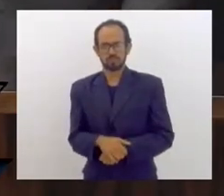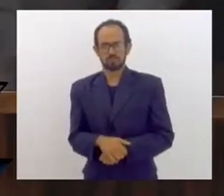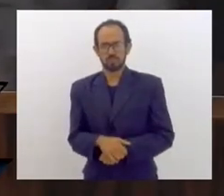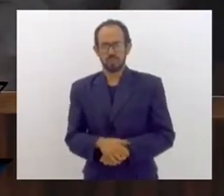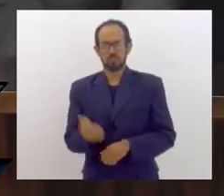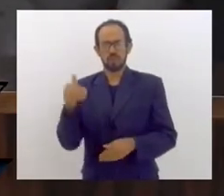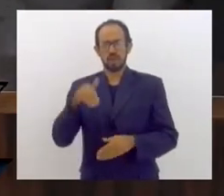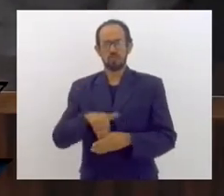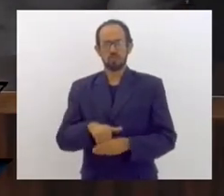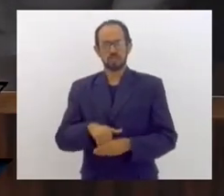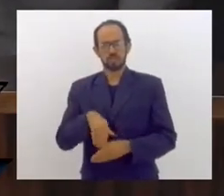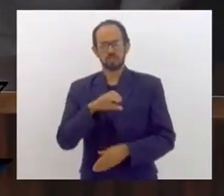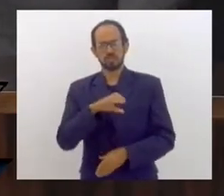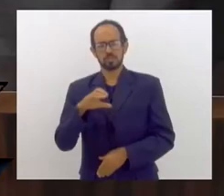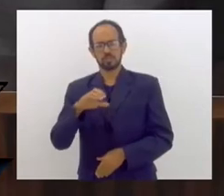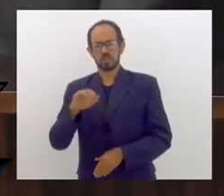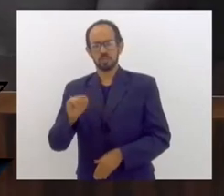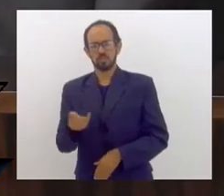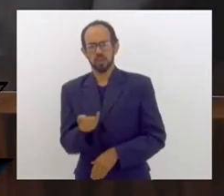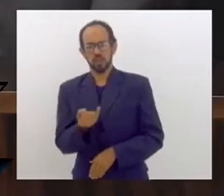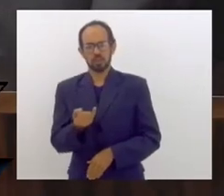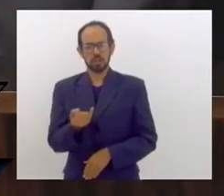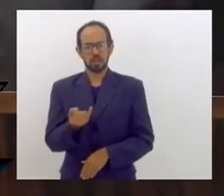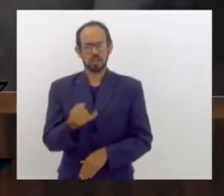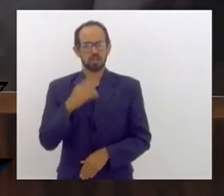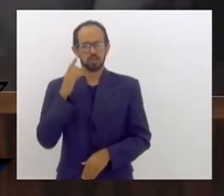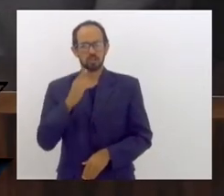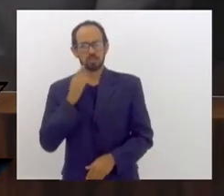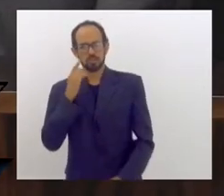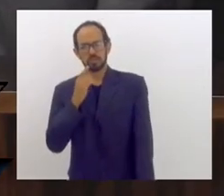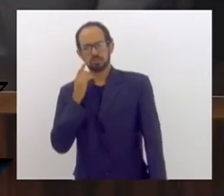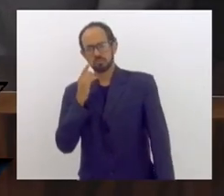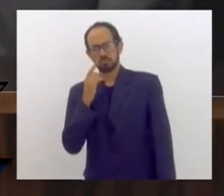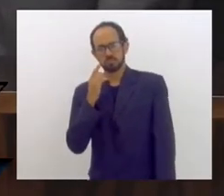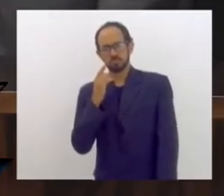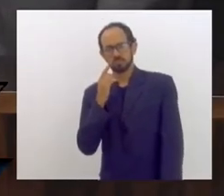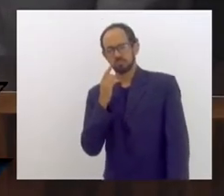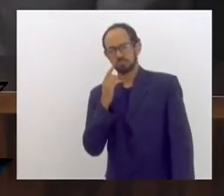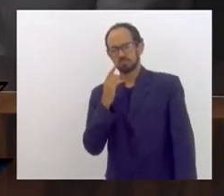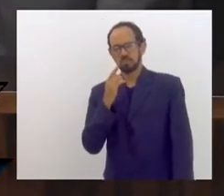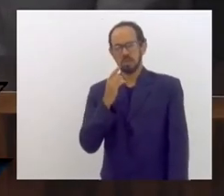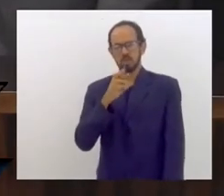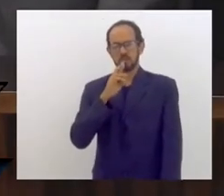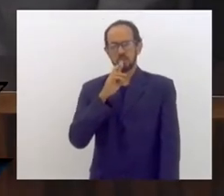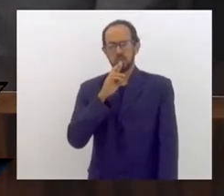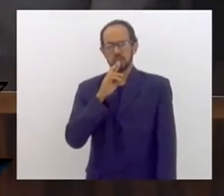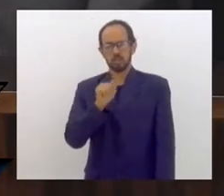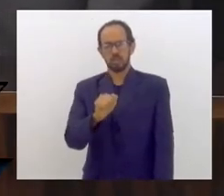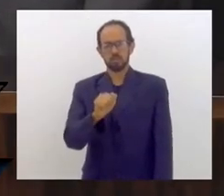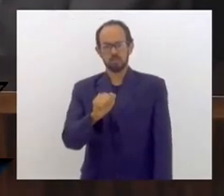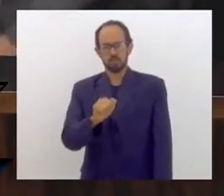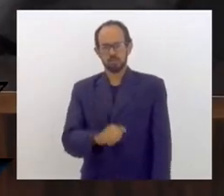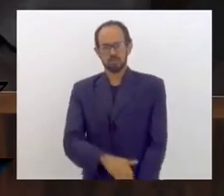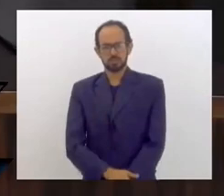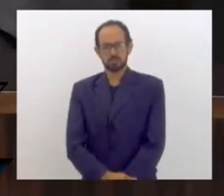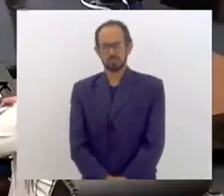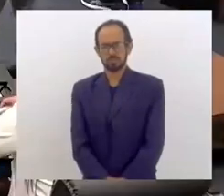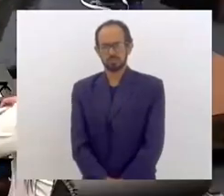Para emitir parecer da Comissão de Justiça, nosso nobre deputado Rodrigo